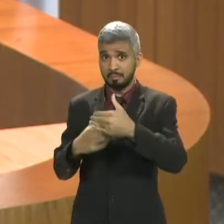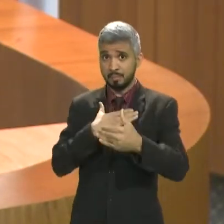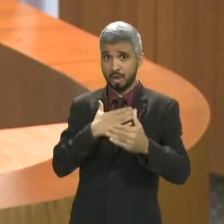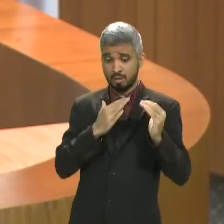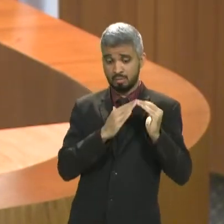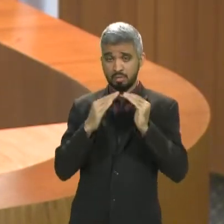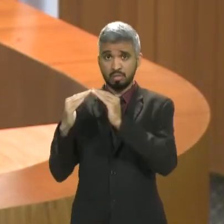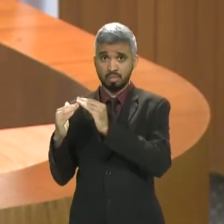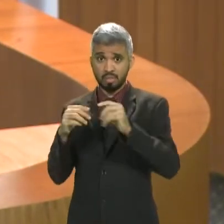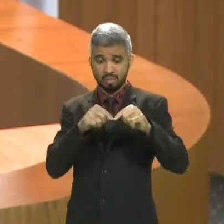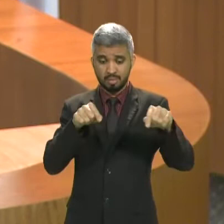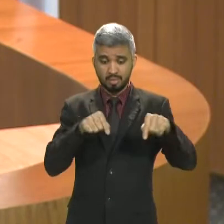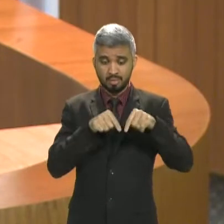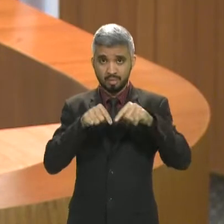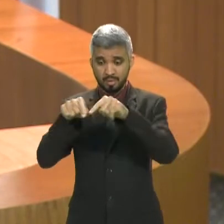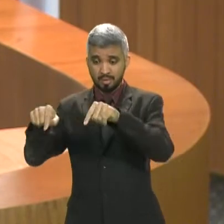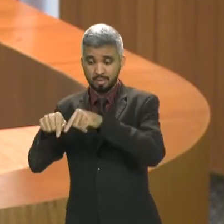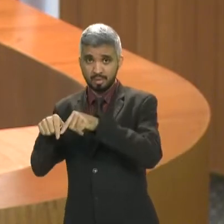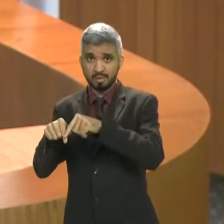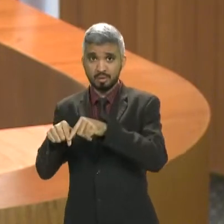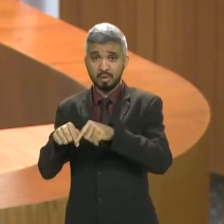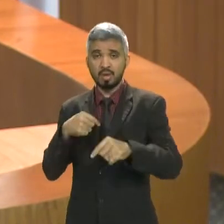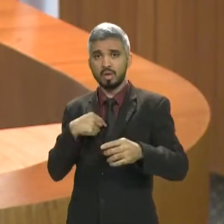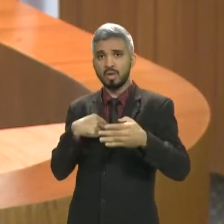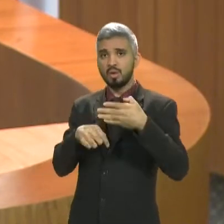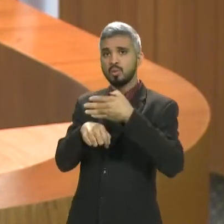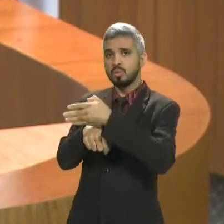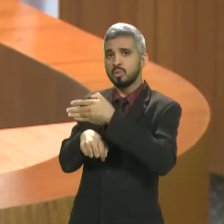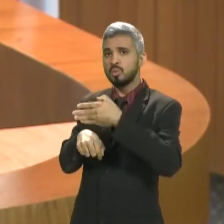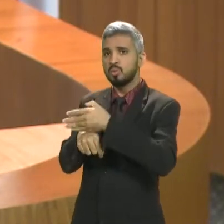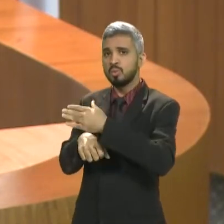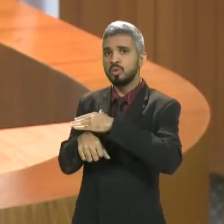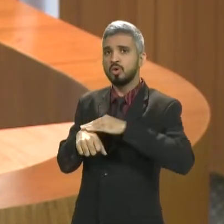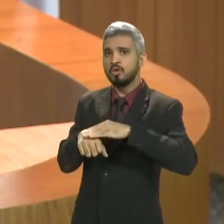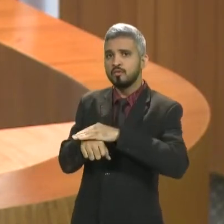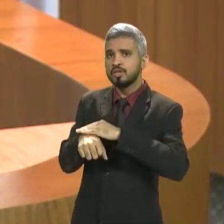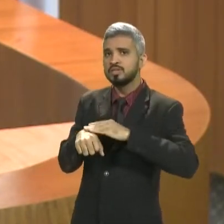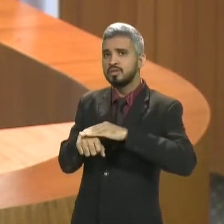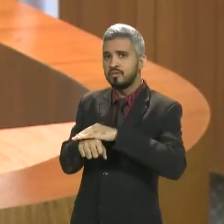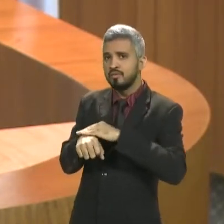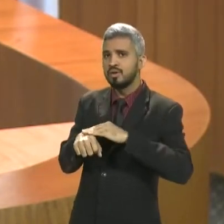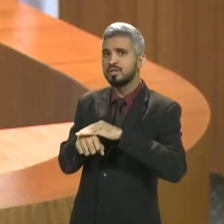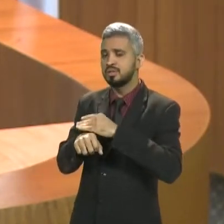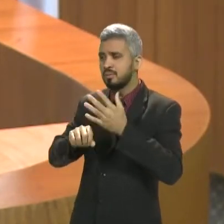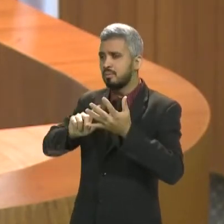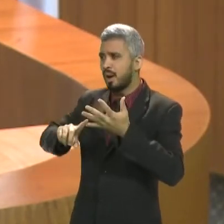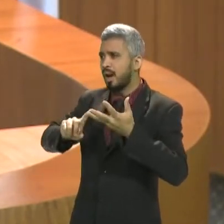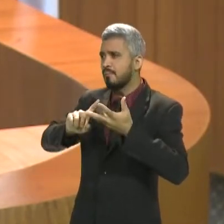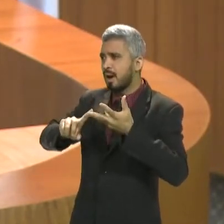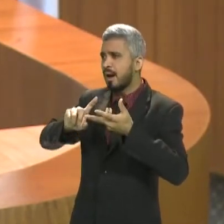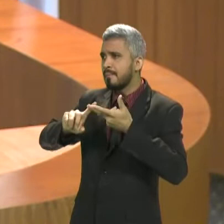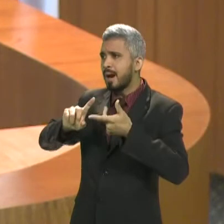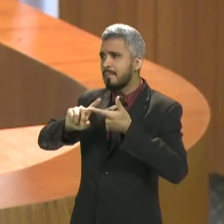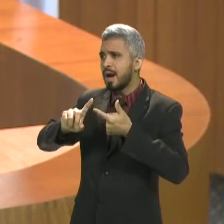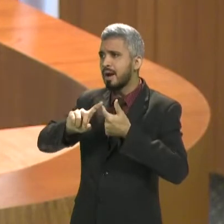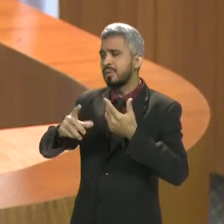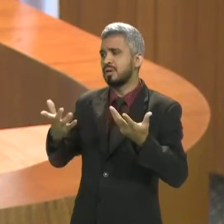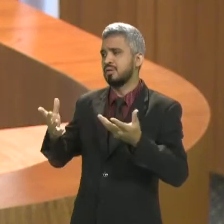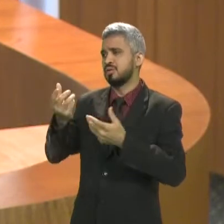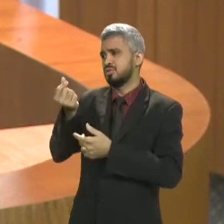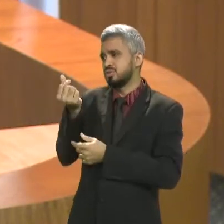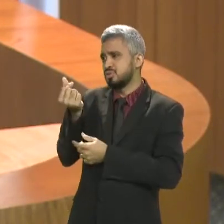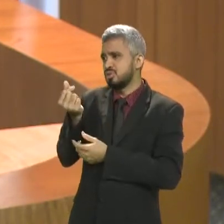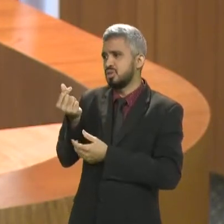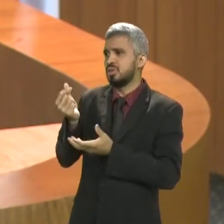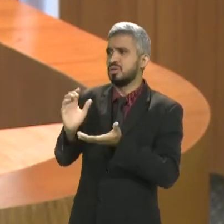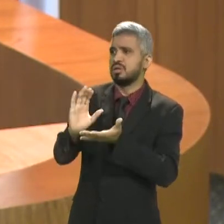lá conversar com Vossa Excelência para ver que as nossas emendas parlamentares eram colocadas para os municípios para